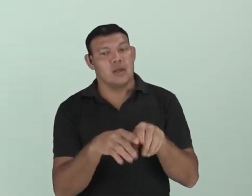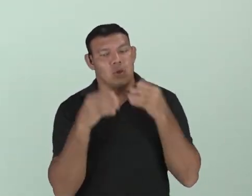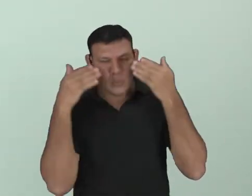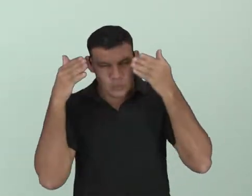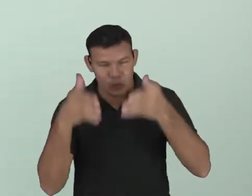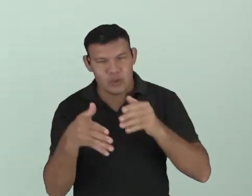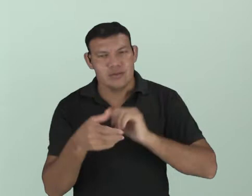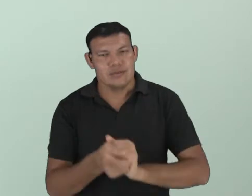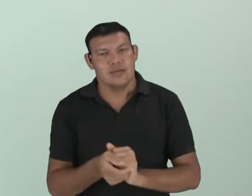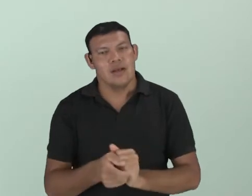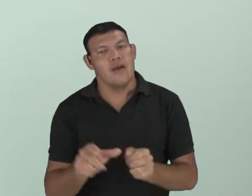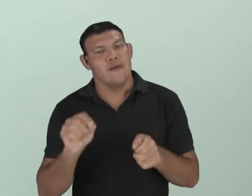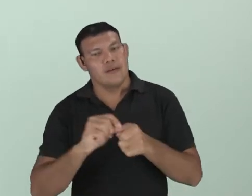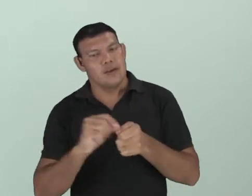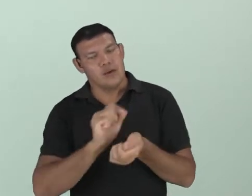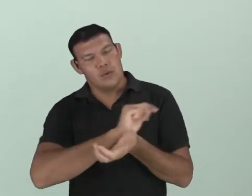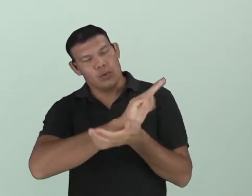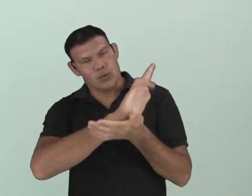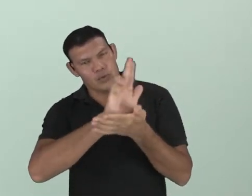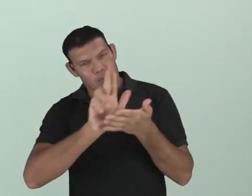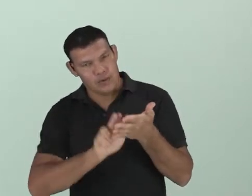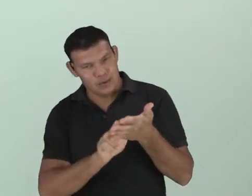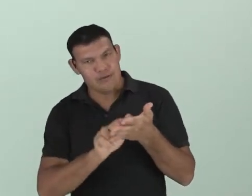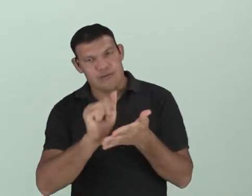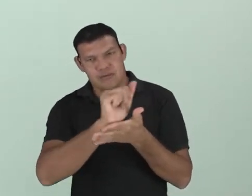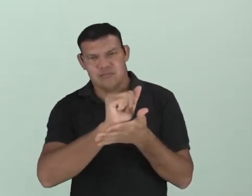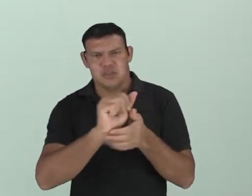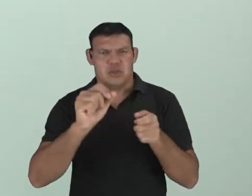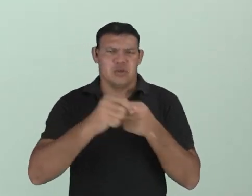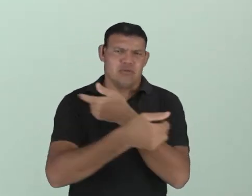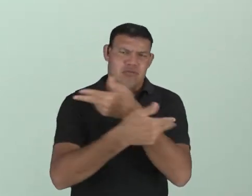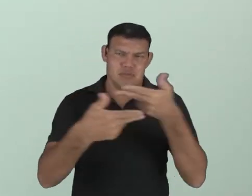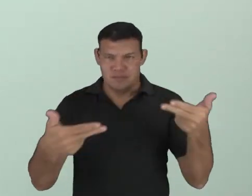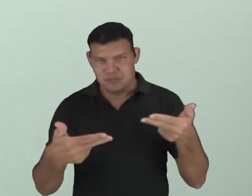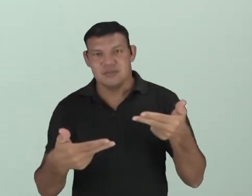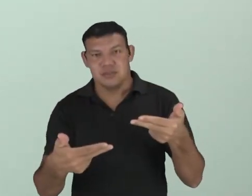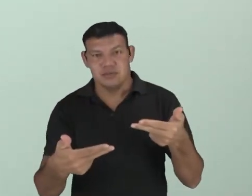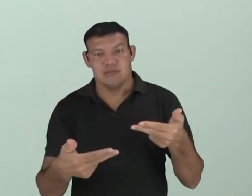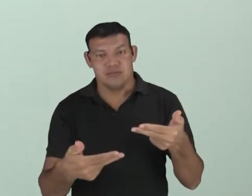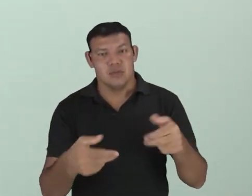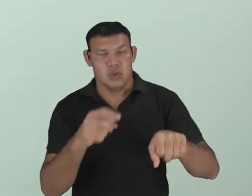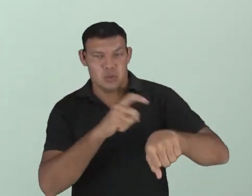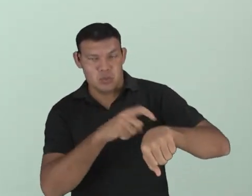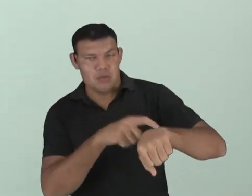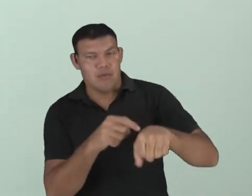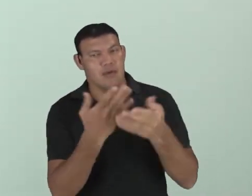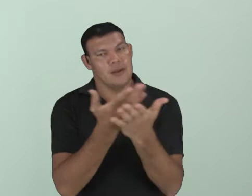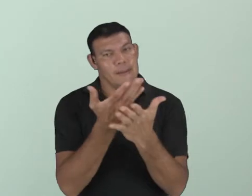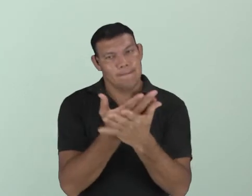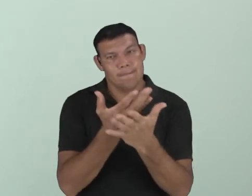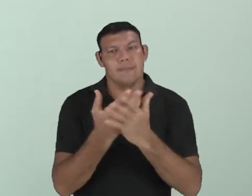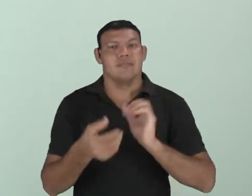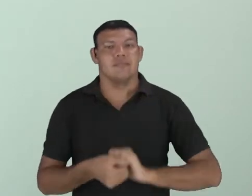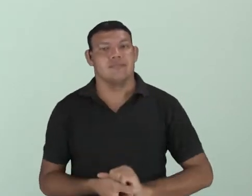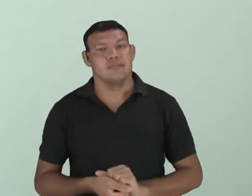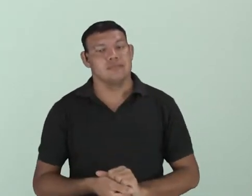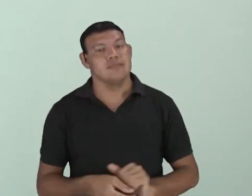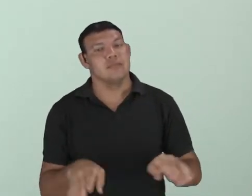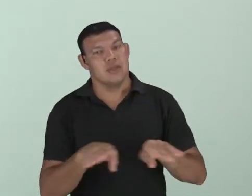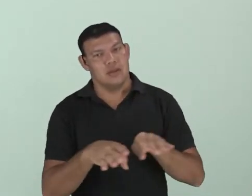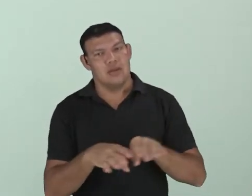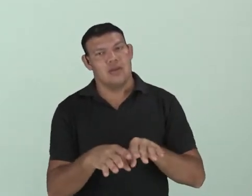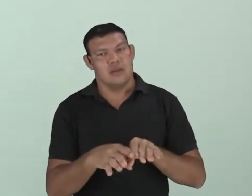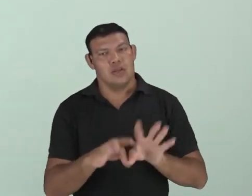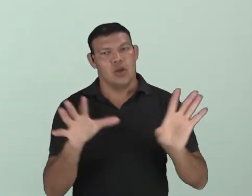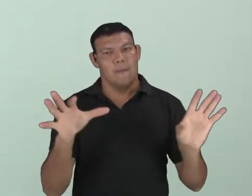várias atividades ali no momento que está aprendendo. Então, a ideia desse modo focado seria eliminar todas as outras atividades